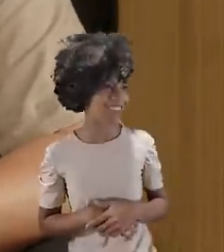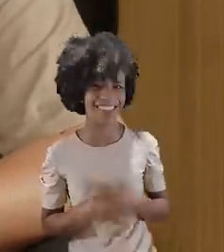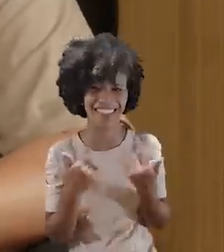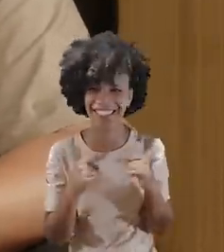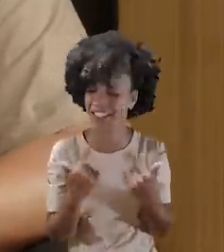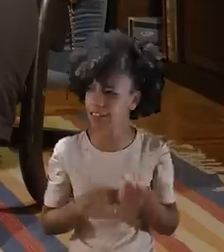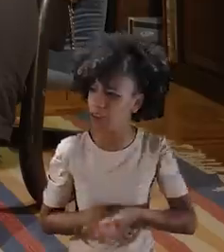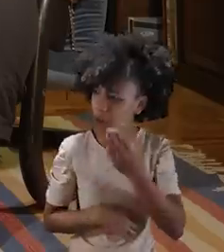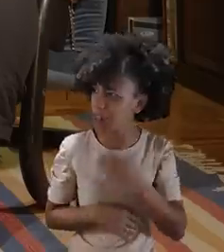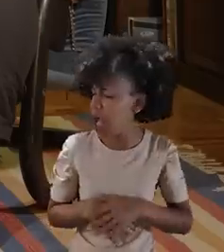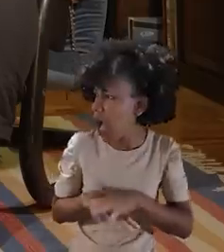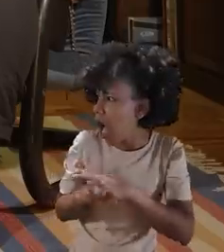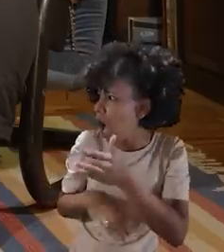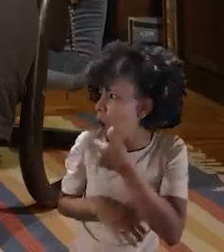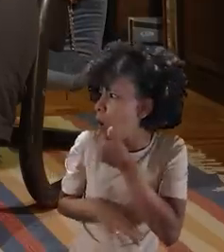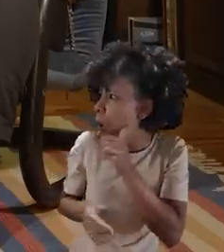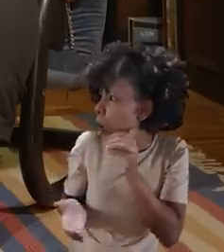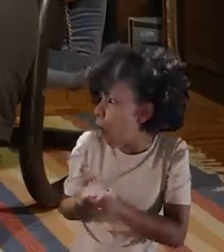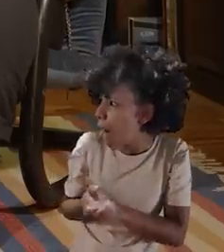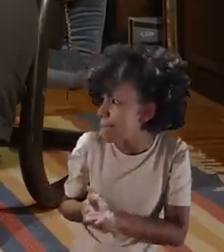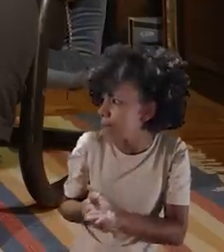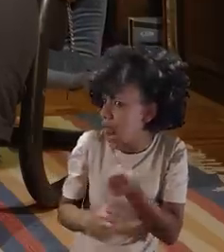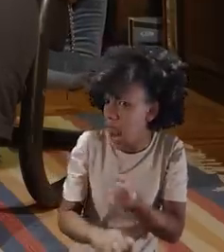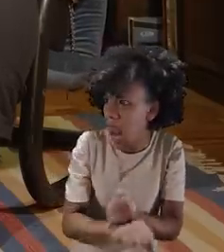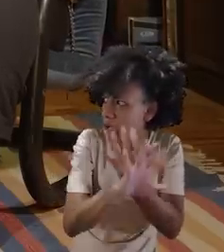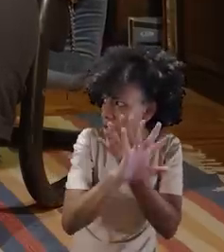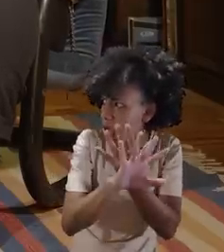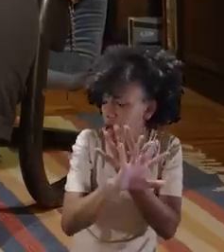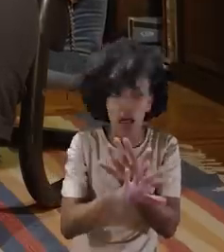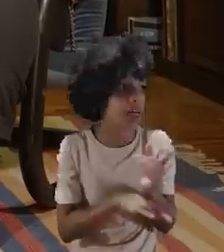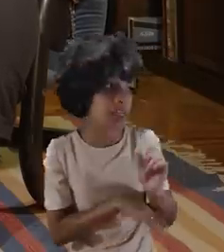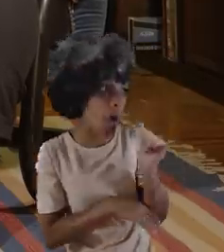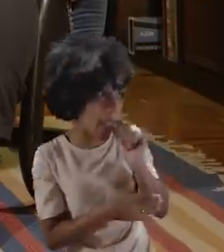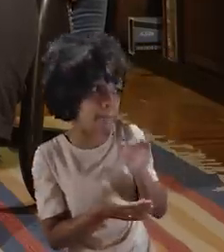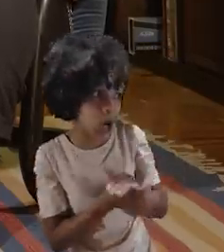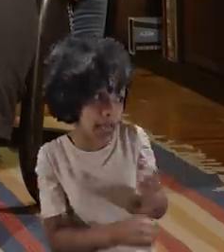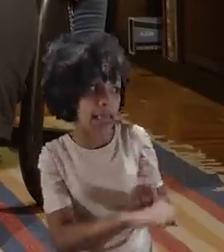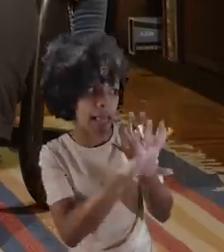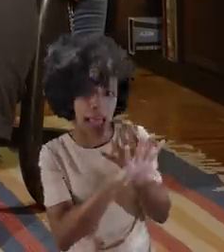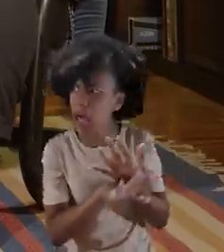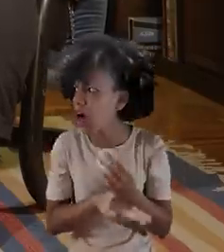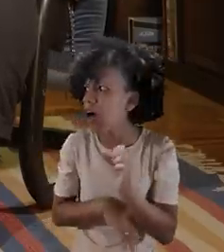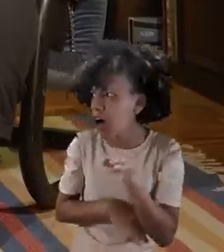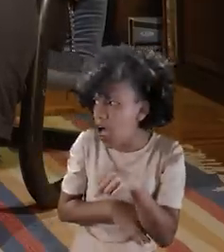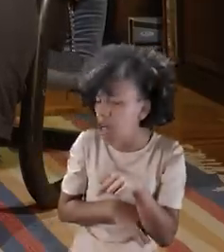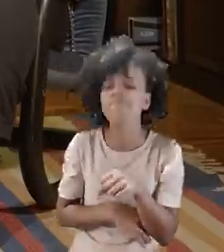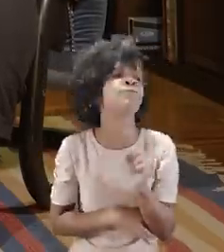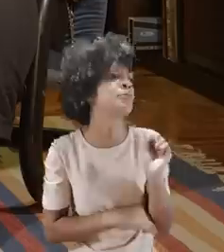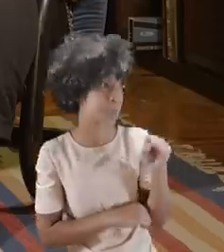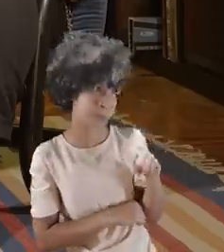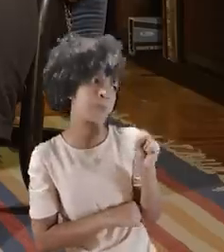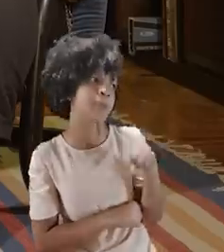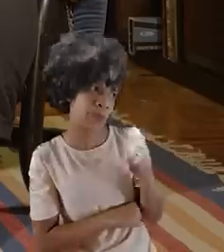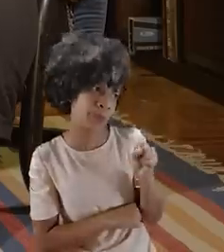Tô ligado mano cruzam o cara liga para mulher a mulher liga deixa eu ver como é que tá o Maurício não